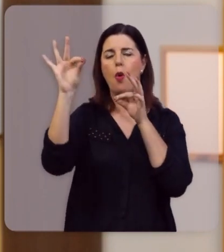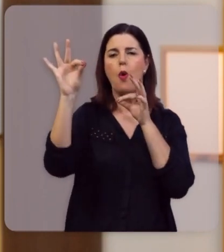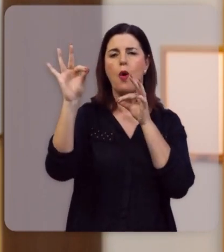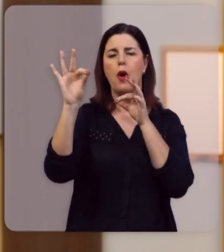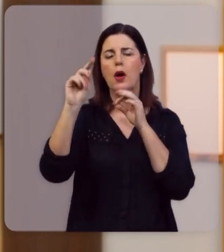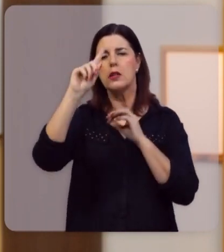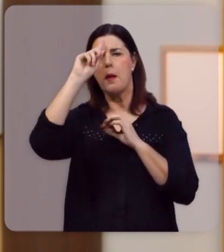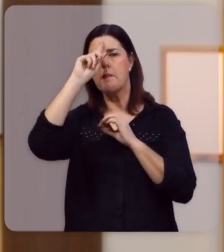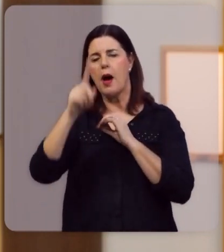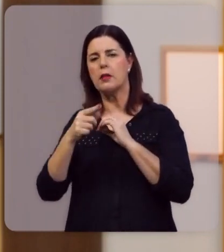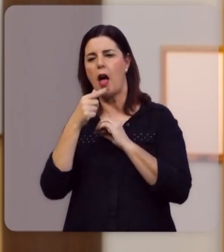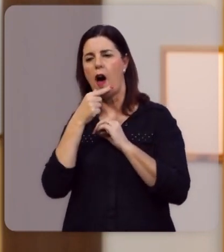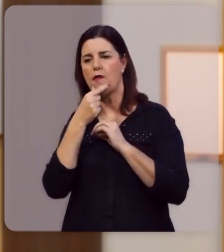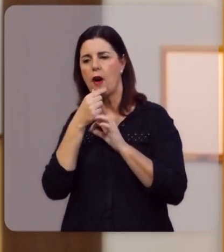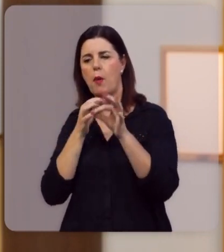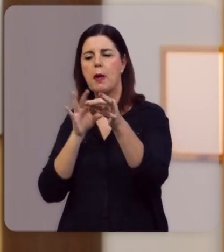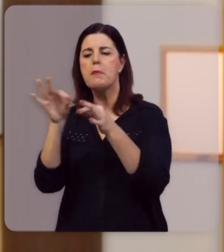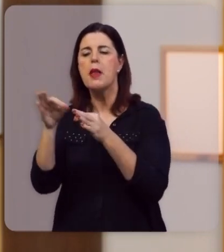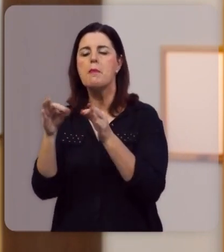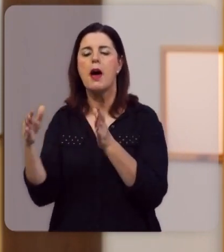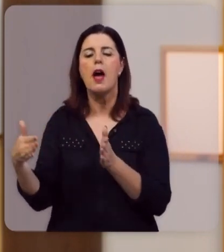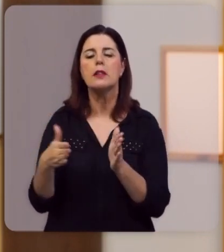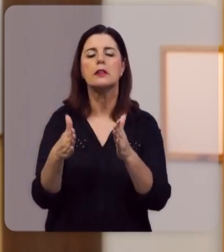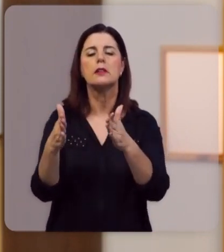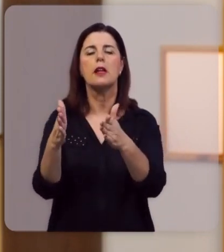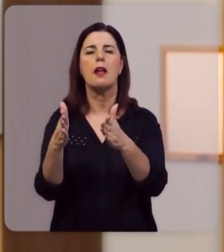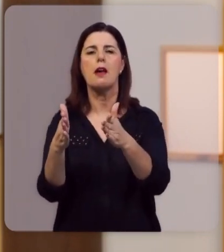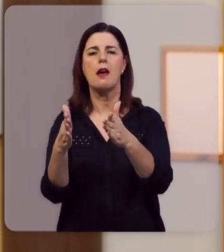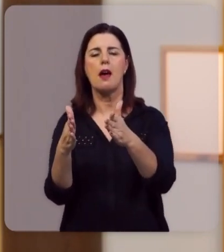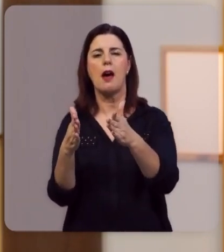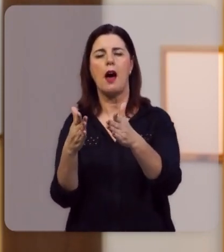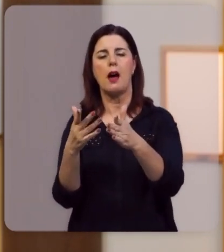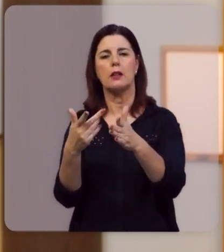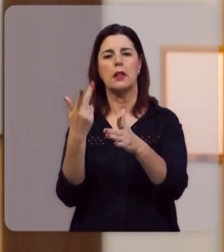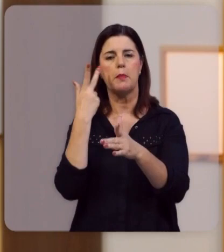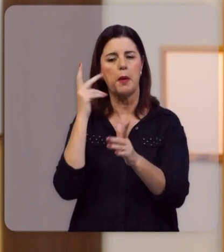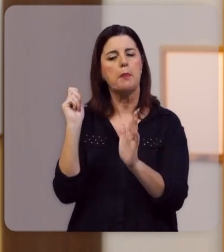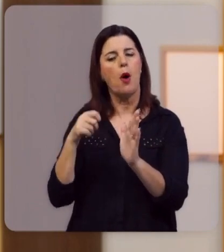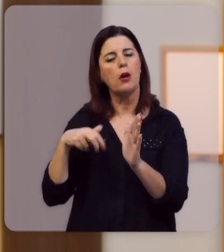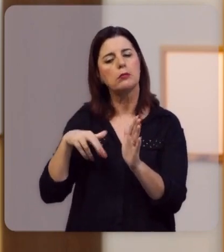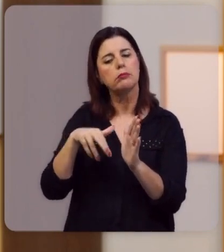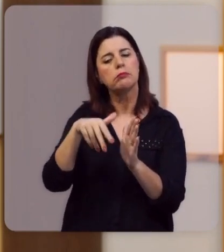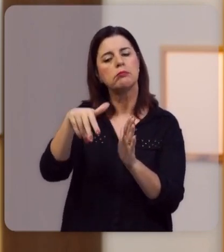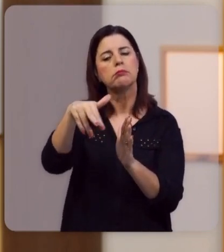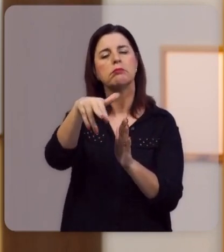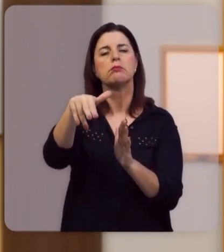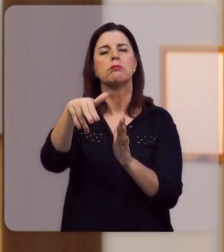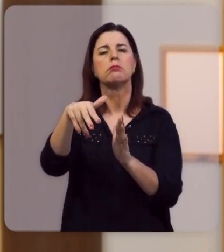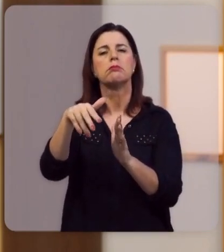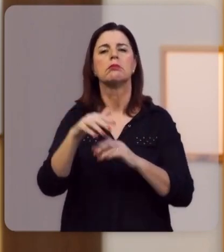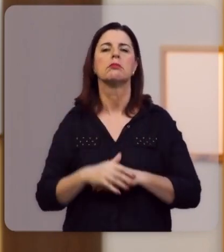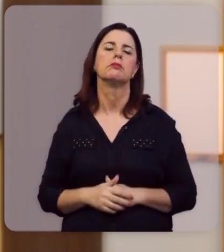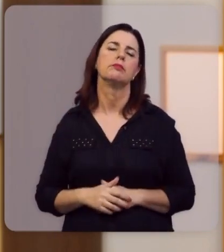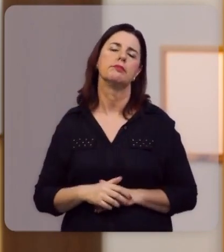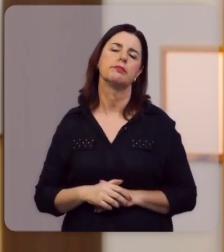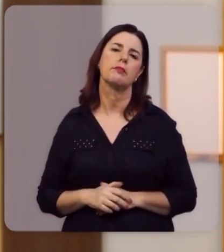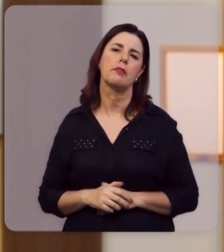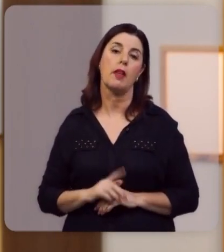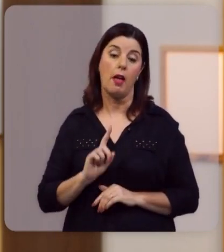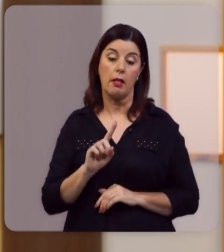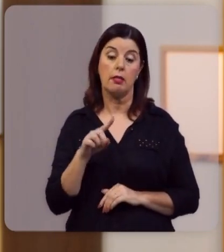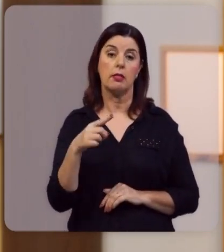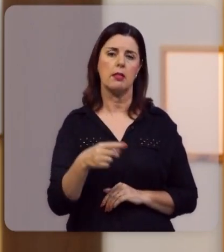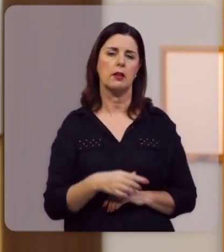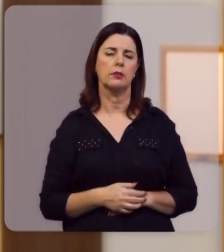império, mandavam seus engenheiros preparar a estrada, preparar o caminho para que ele pudesse passar com a sua comitiva.